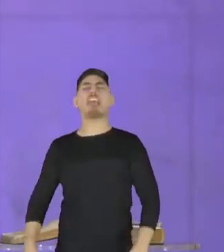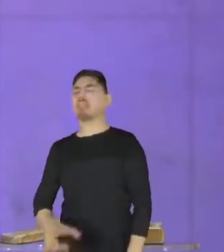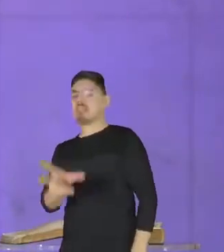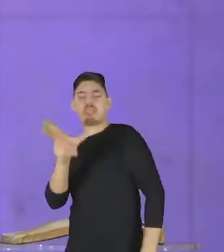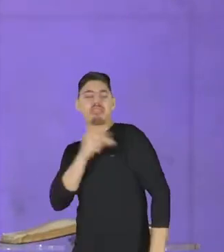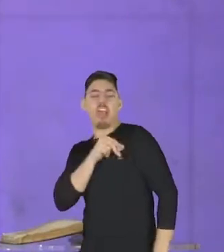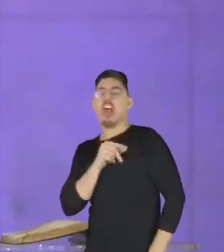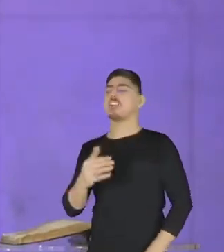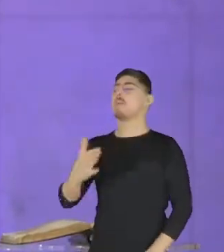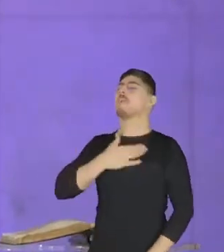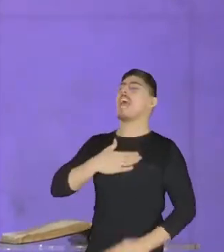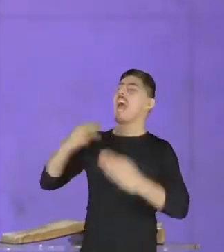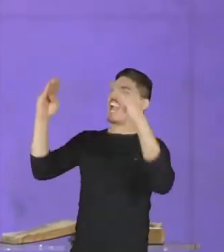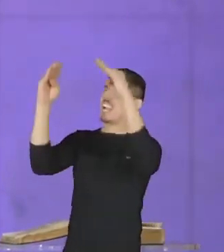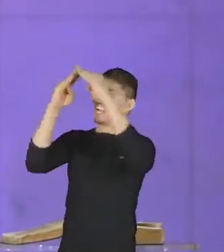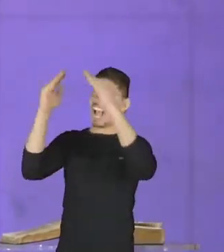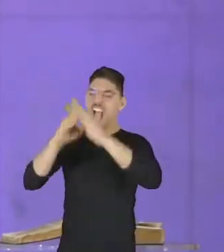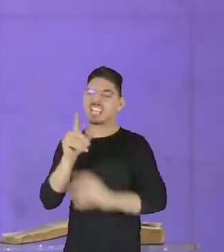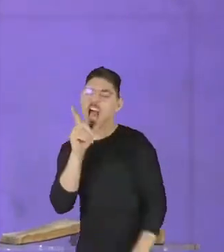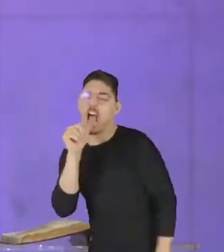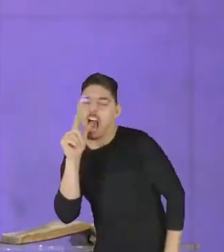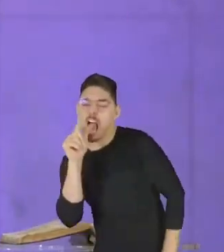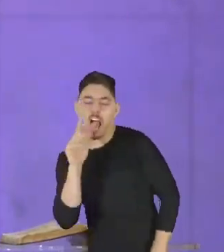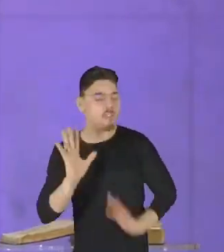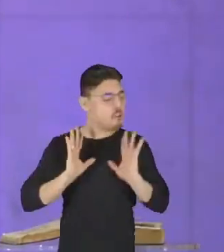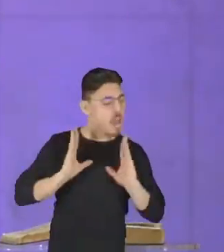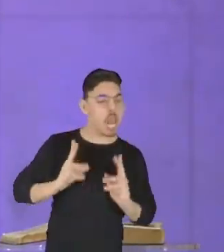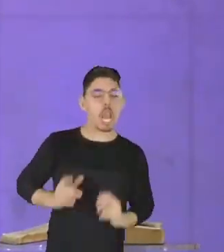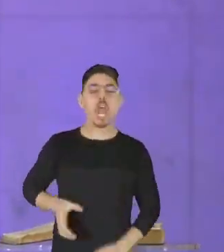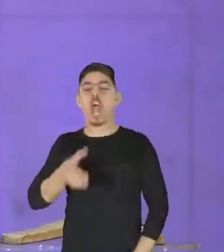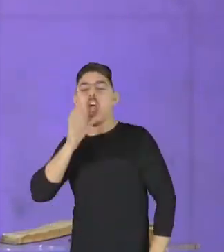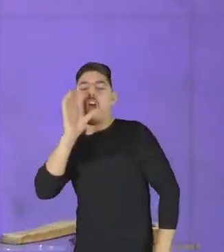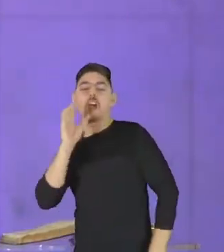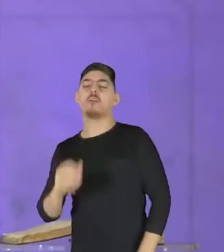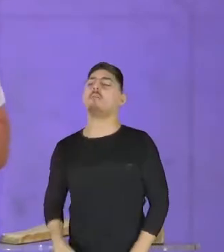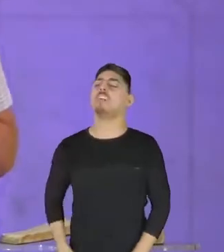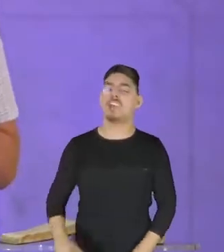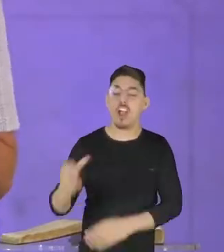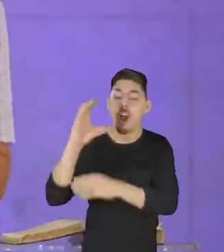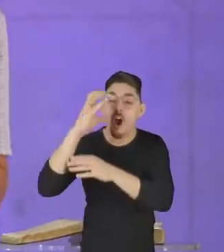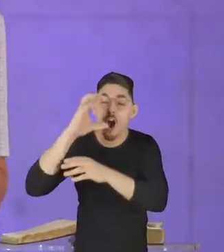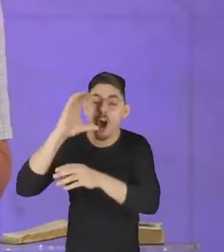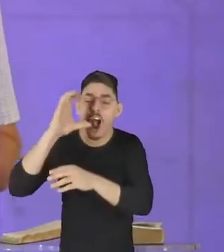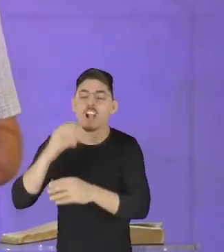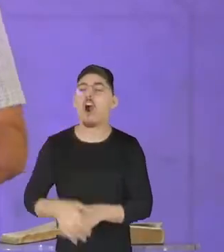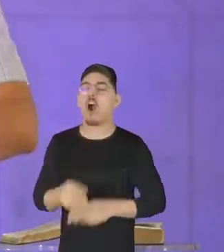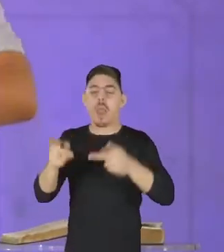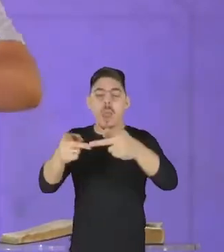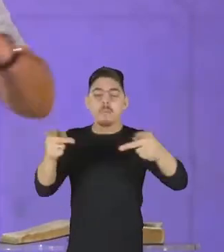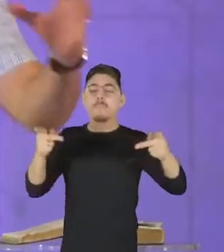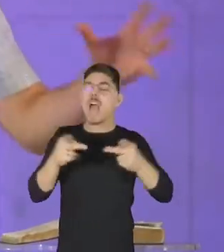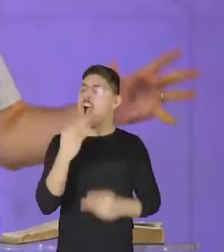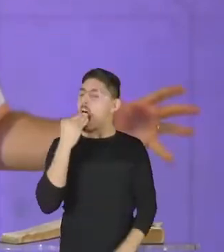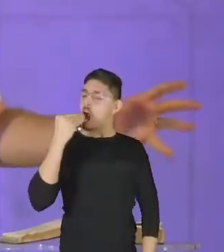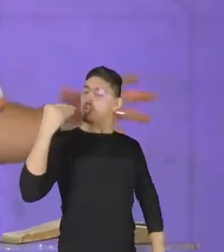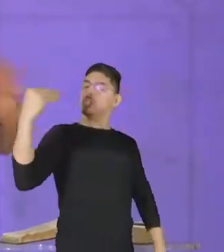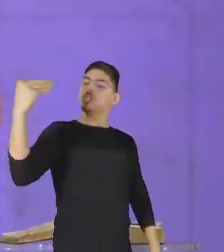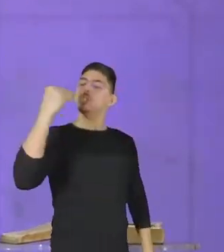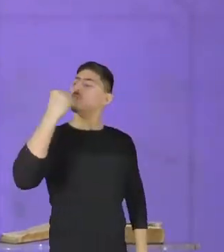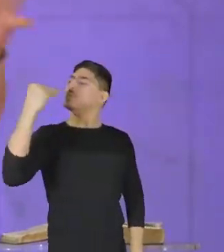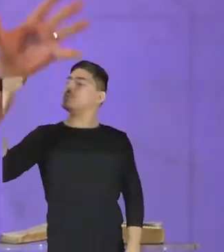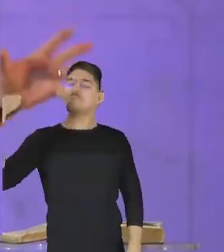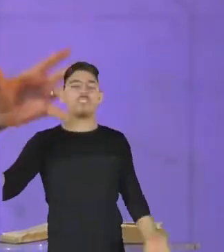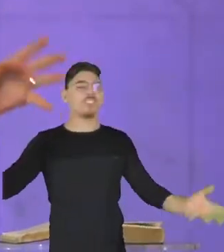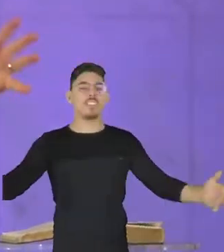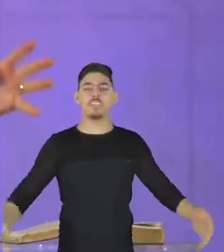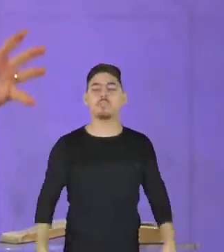construída ali, o bebedouro com a aguinha limpinha ali, a máquina de Coca-Cola do outro lado, a pizza ali, tudo para a gente desfrutar